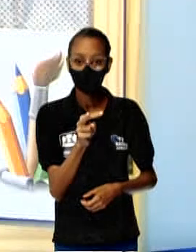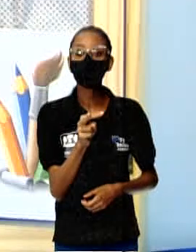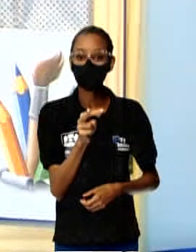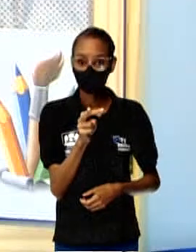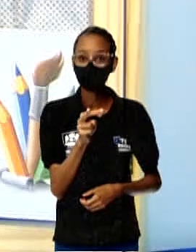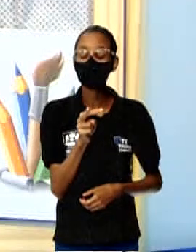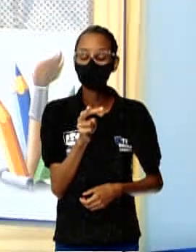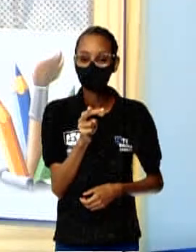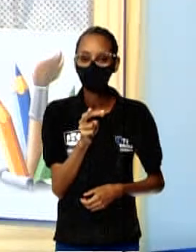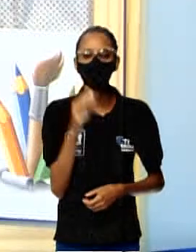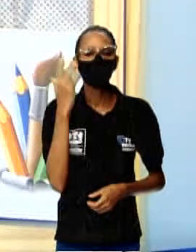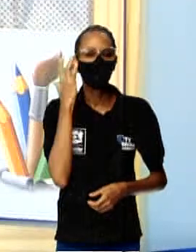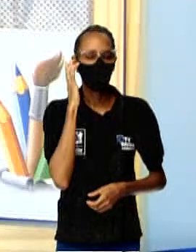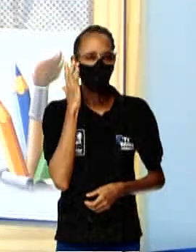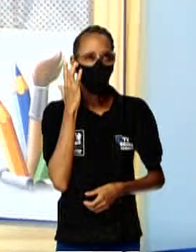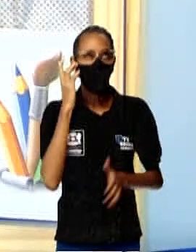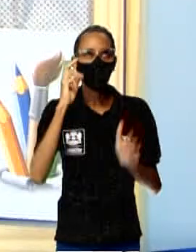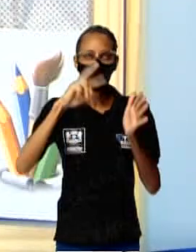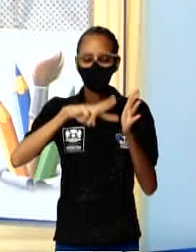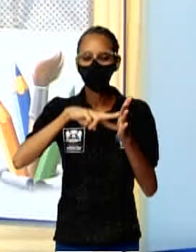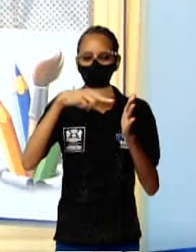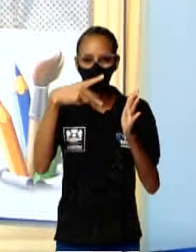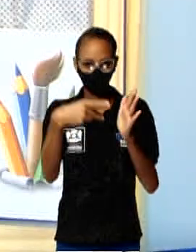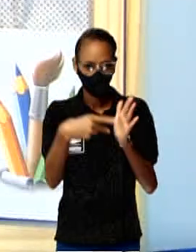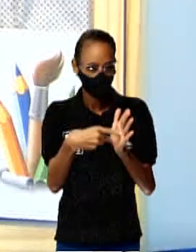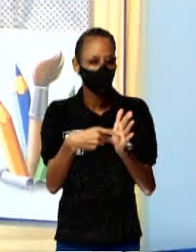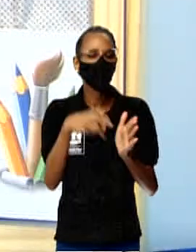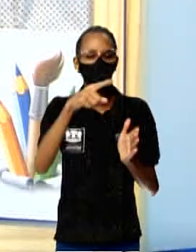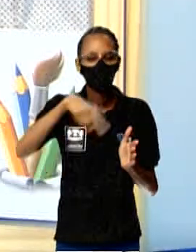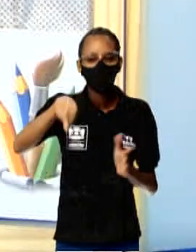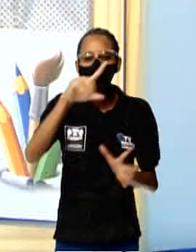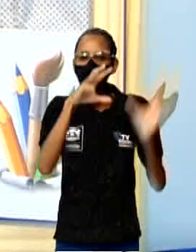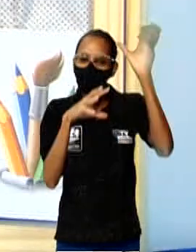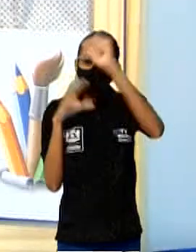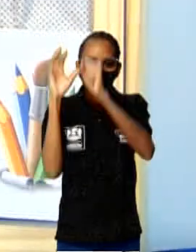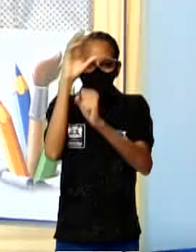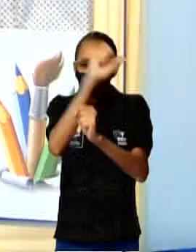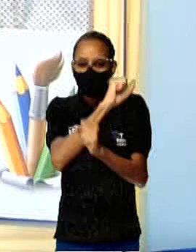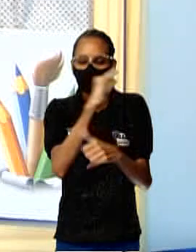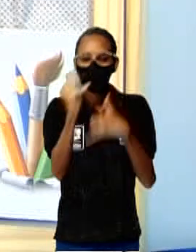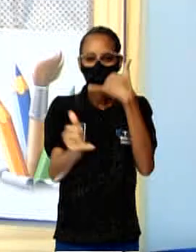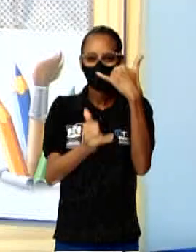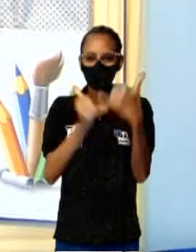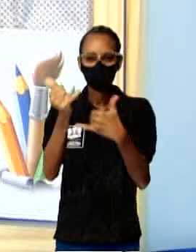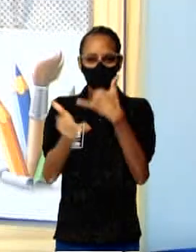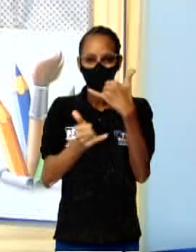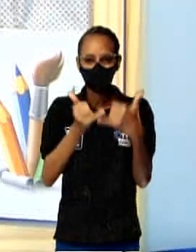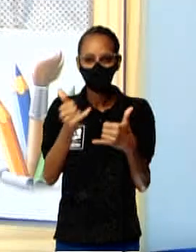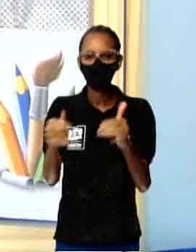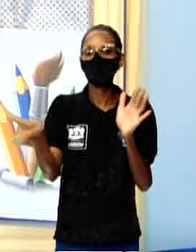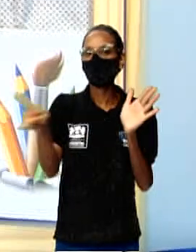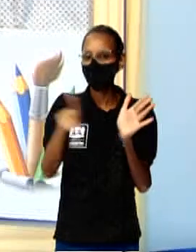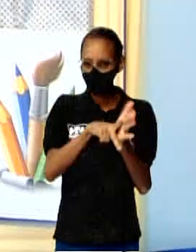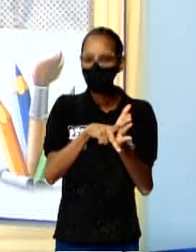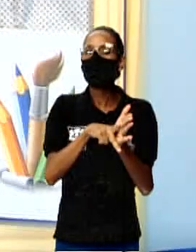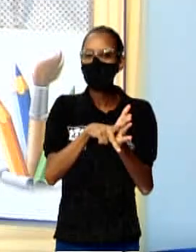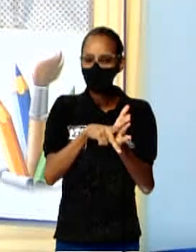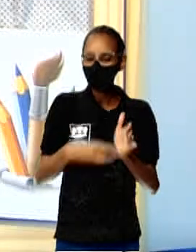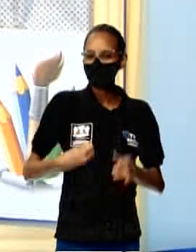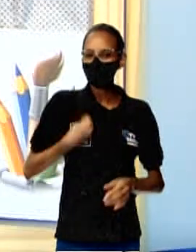Eu acho que isso quer dizer que nós iremos aprender brinquedos que fazem parte da vida